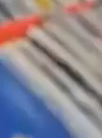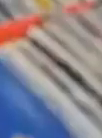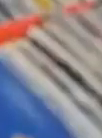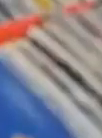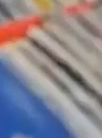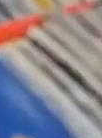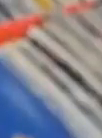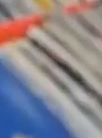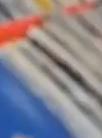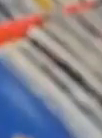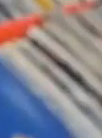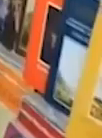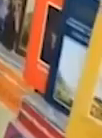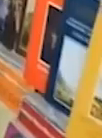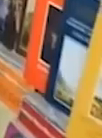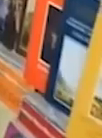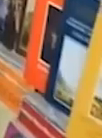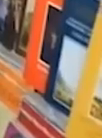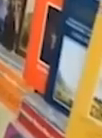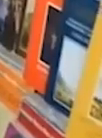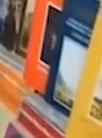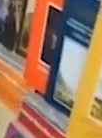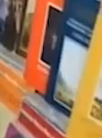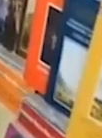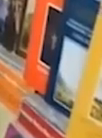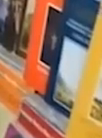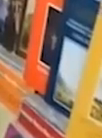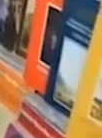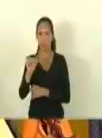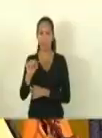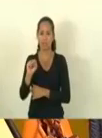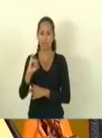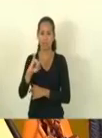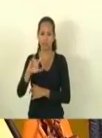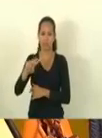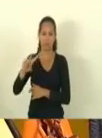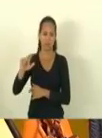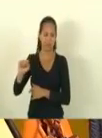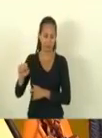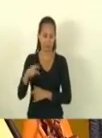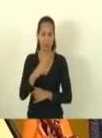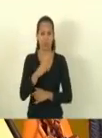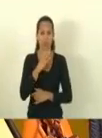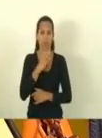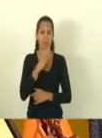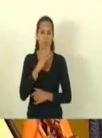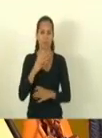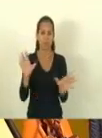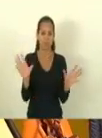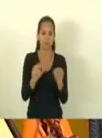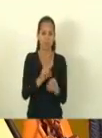Golias, vendedor de discos de vinil do centro da capital. Quem da nossa geração